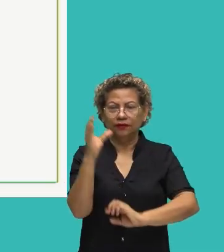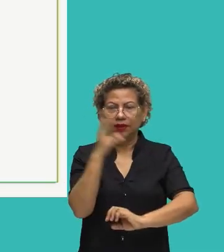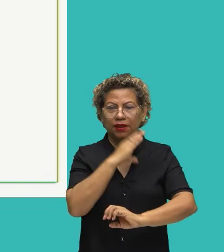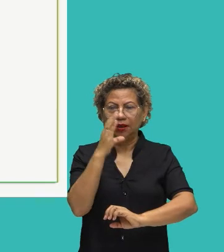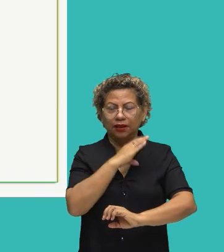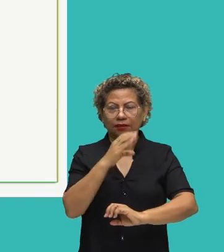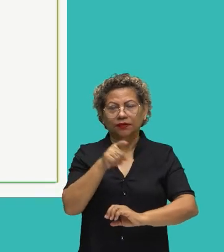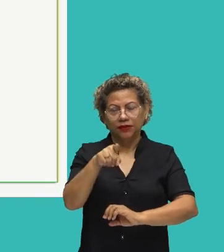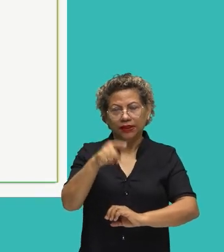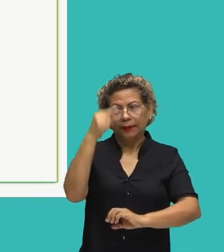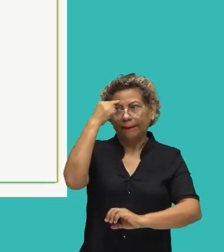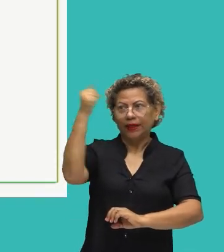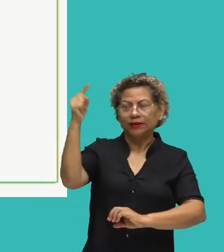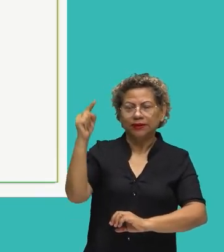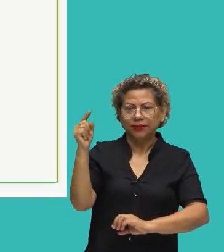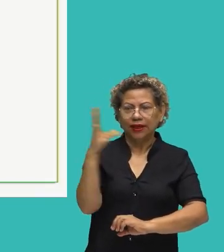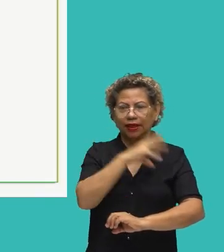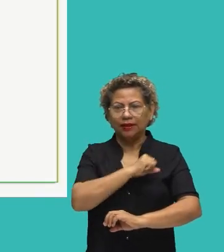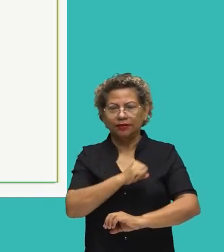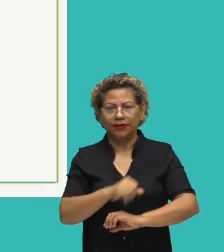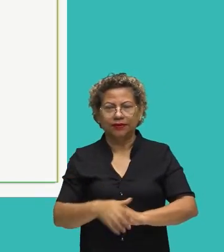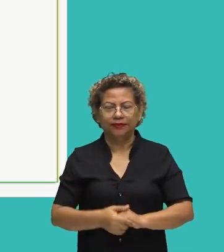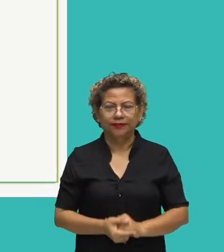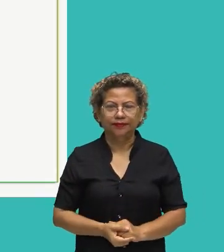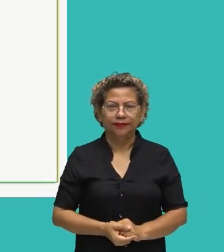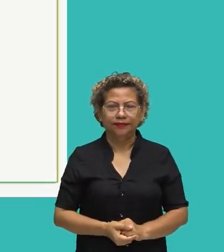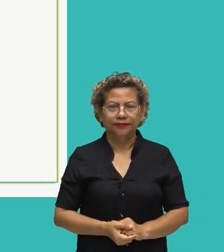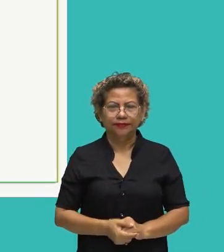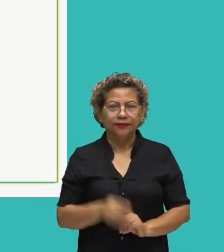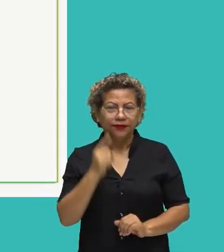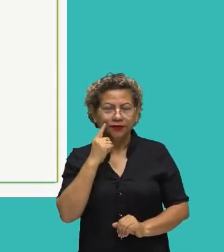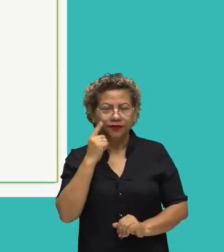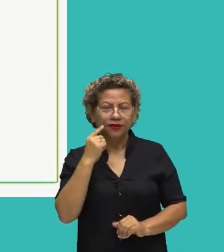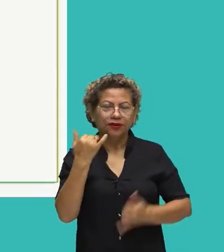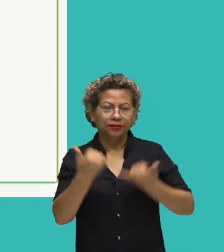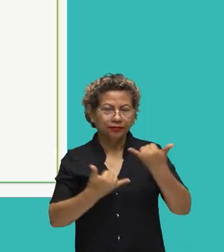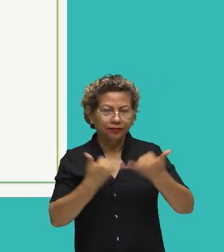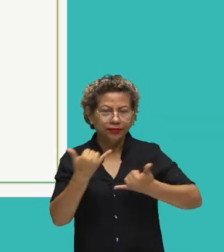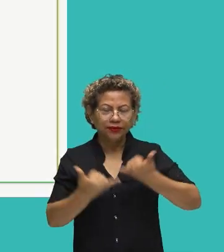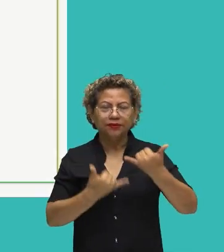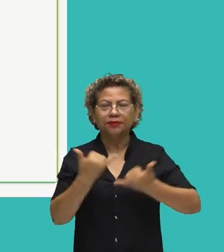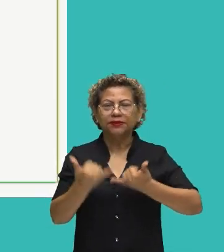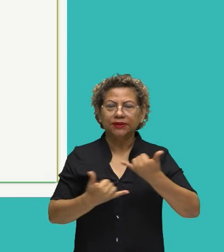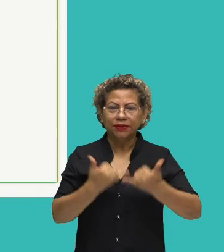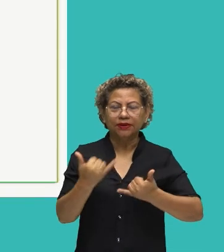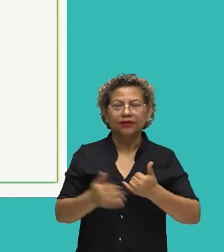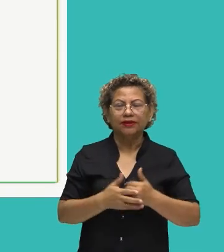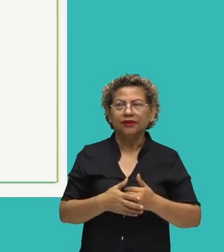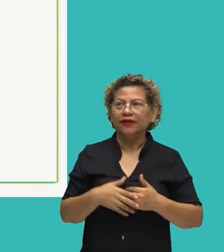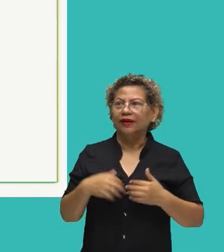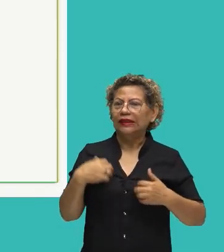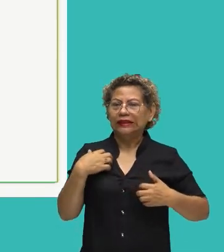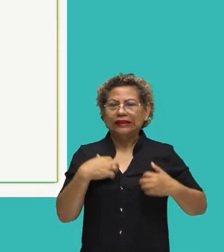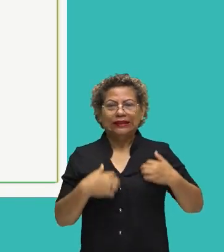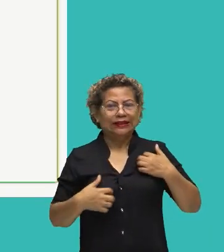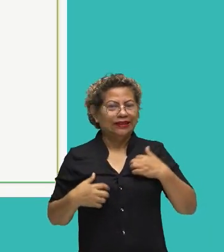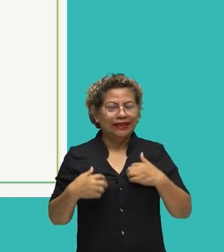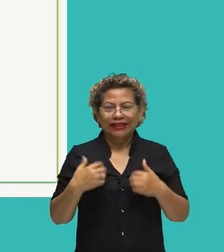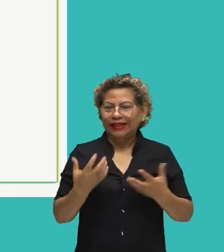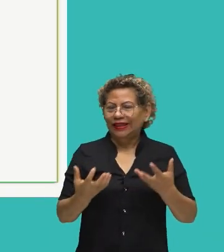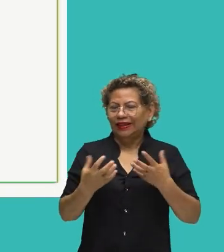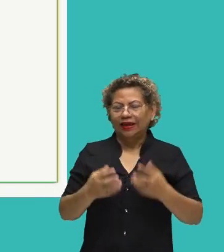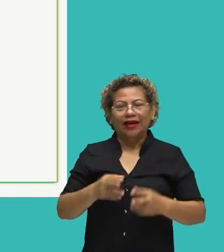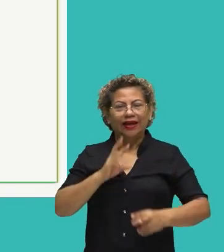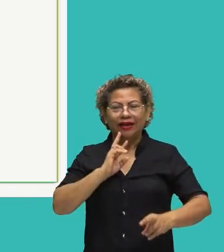pensar muito rápido. Aposto que quem está ali no jogo permaneceu ainda fica ali, né, tenso, porque a gente fica ali na pressão